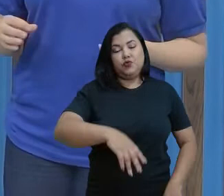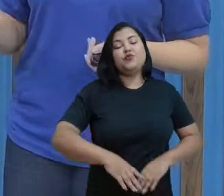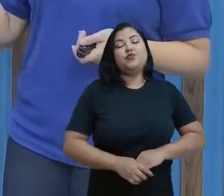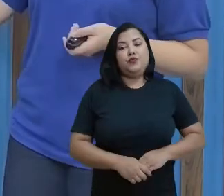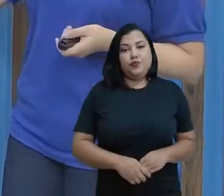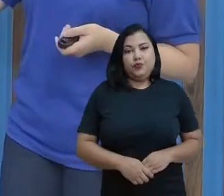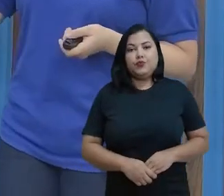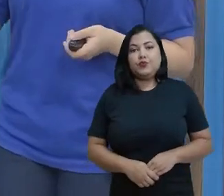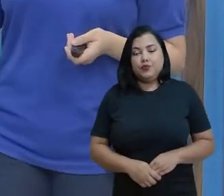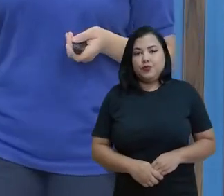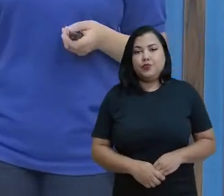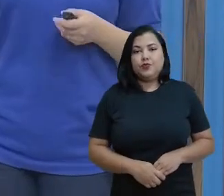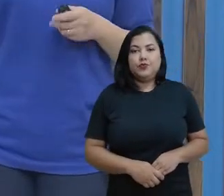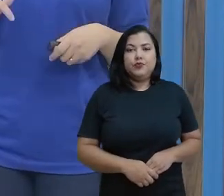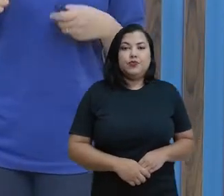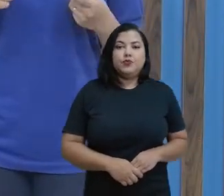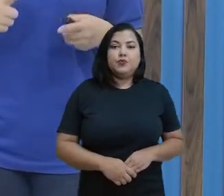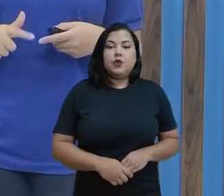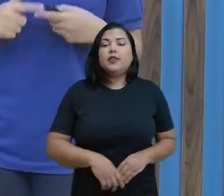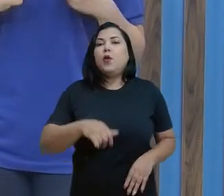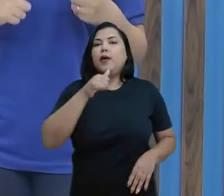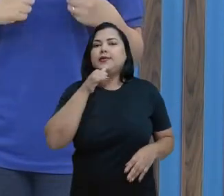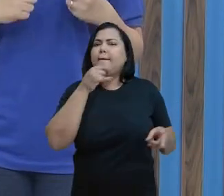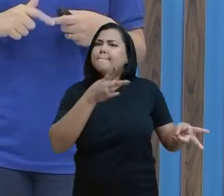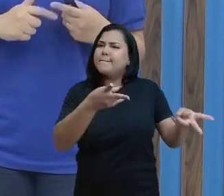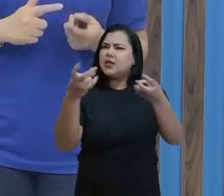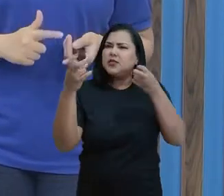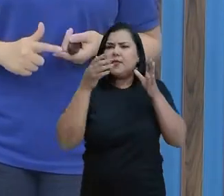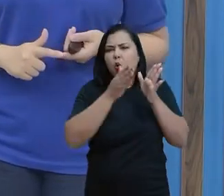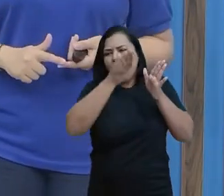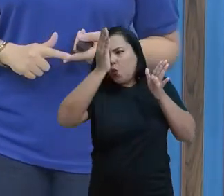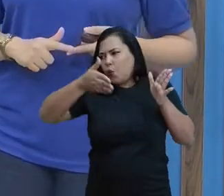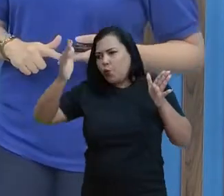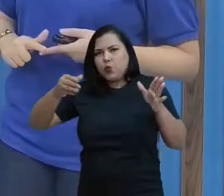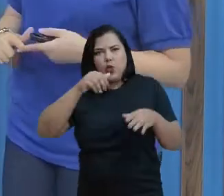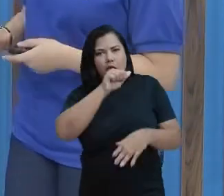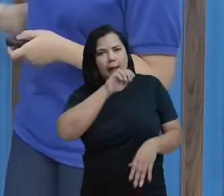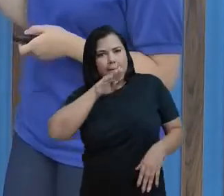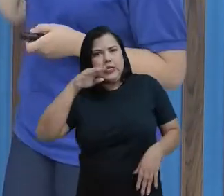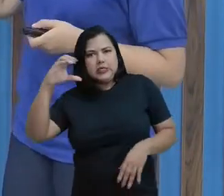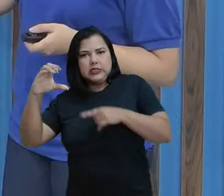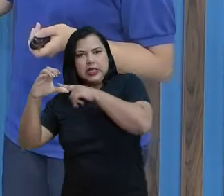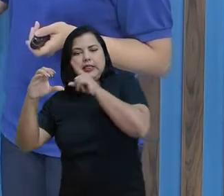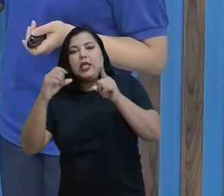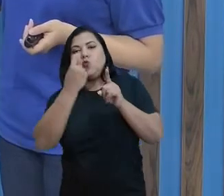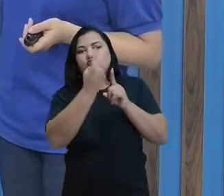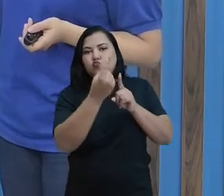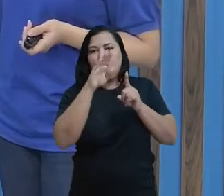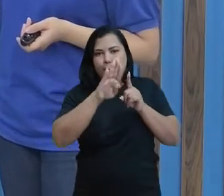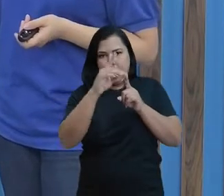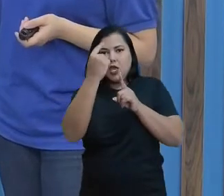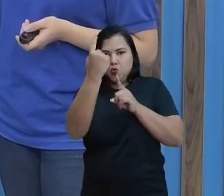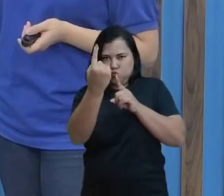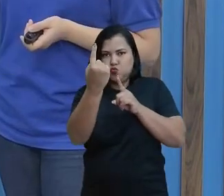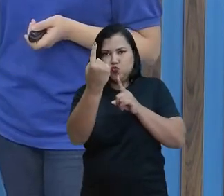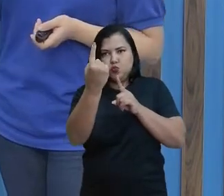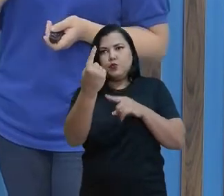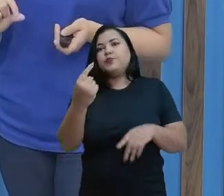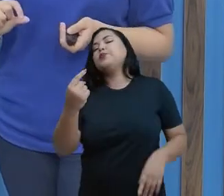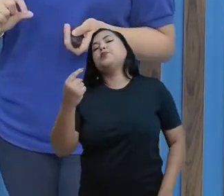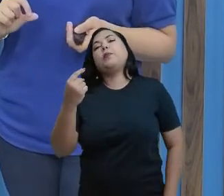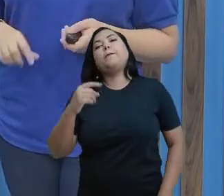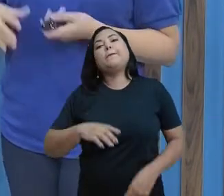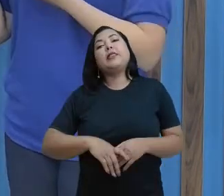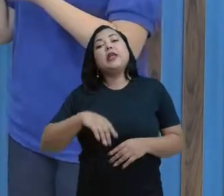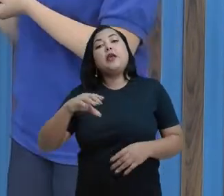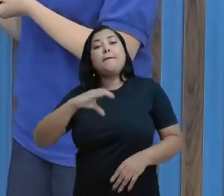2 ali em cima do x. Você observa que os outros valores do expoente, né? Tem o 1 ali, ó, x elevado à primeira com o